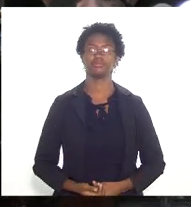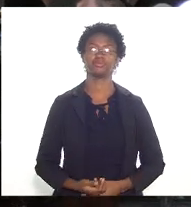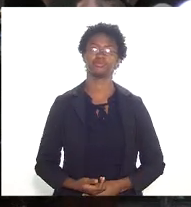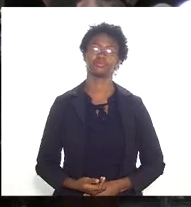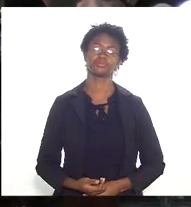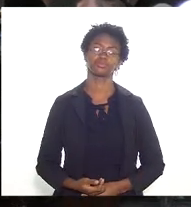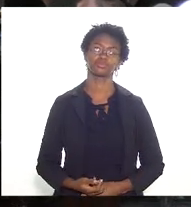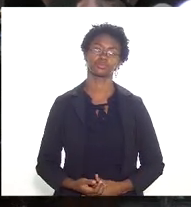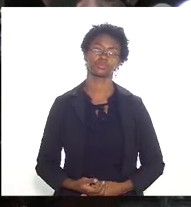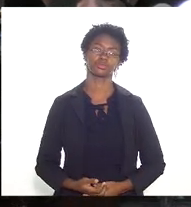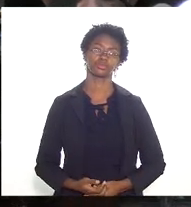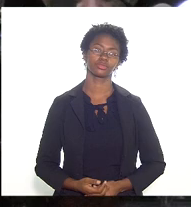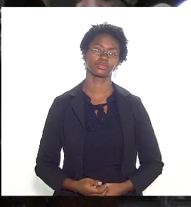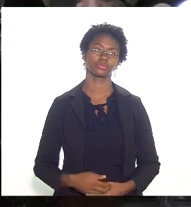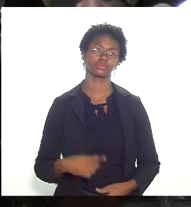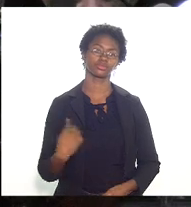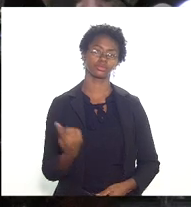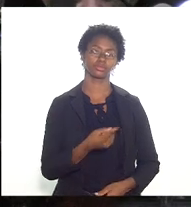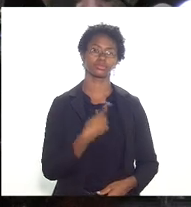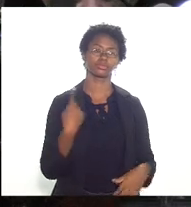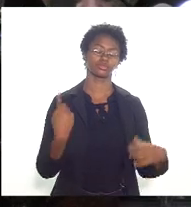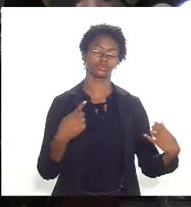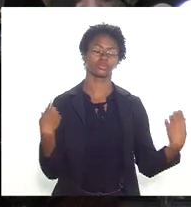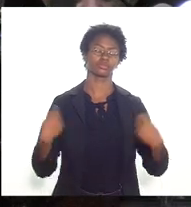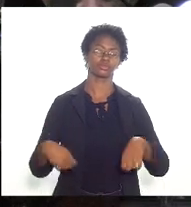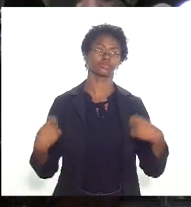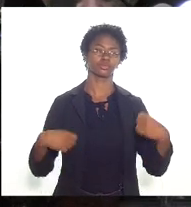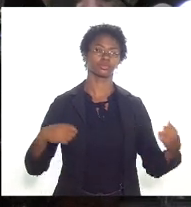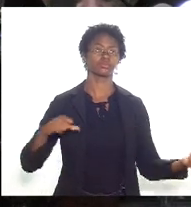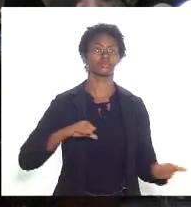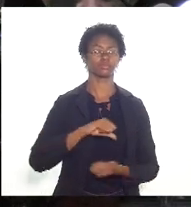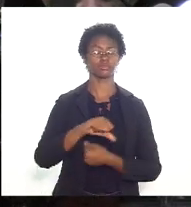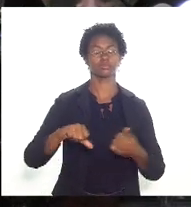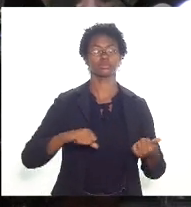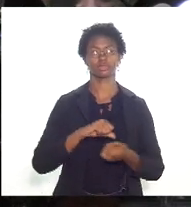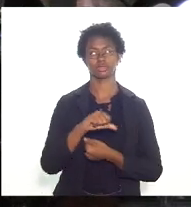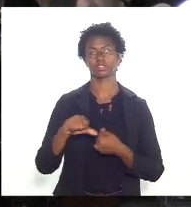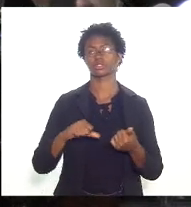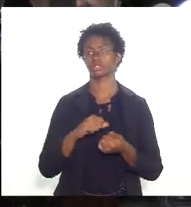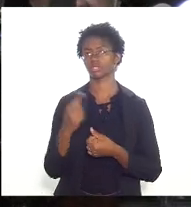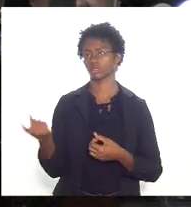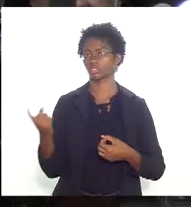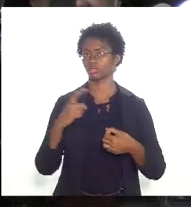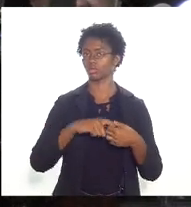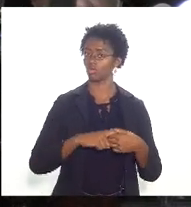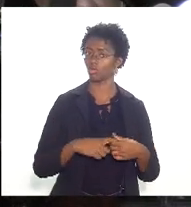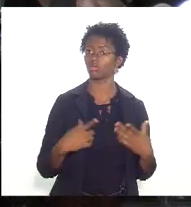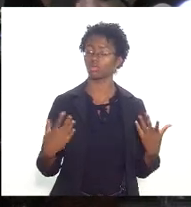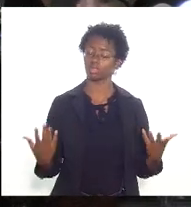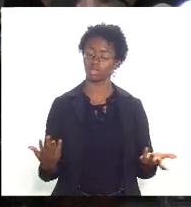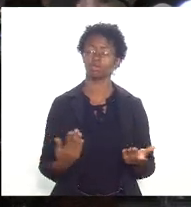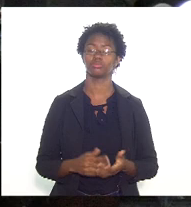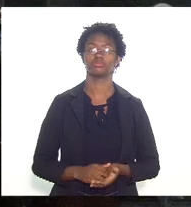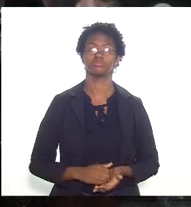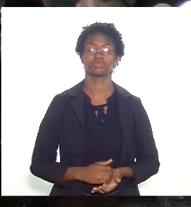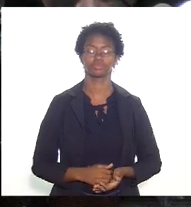e a gente precisa a ter renovado o regime de recuperação bom então